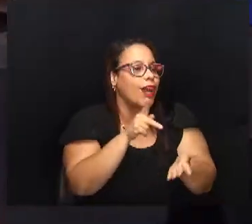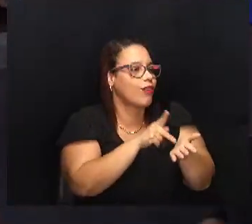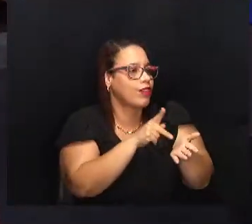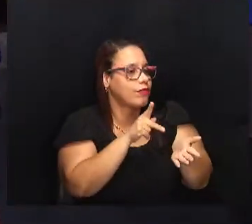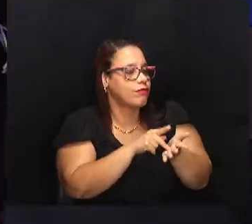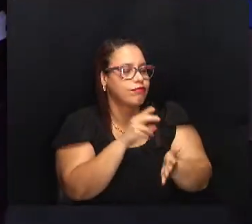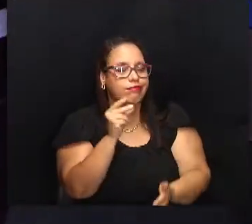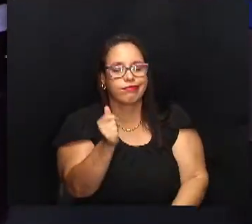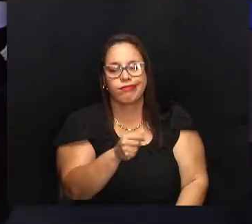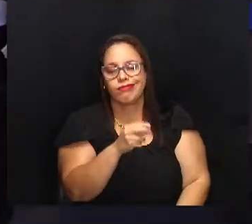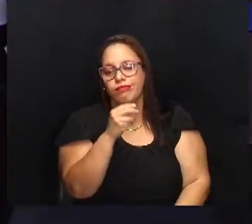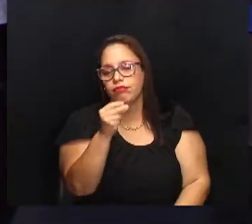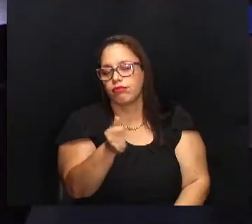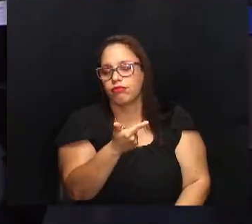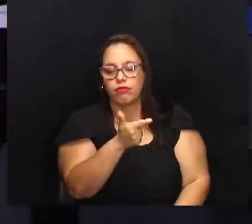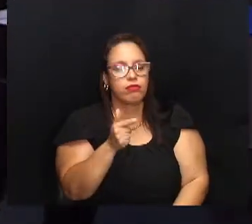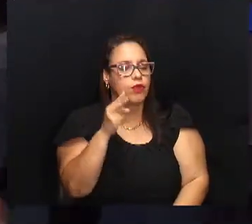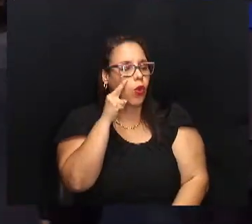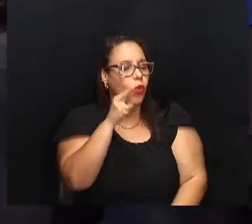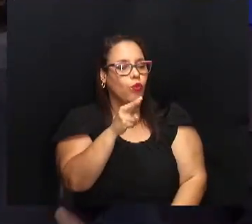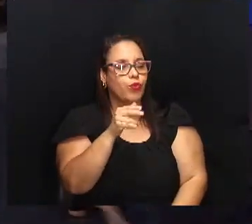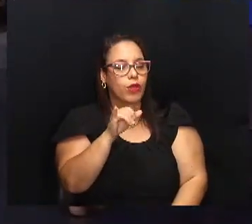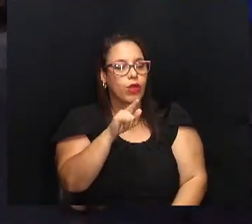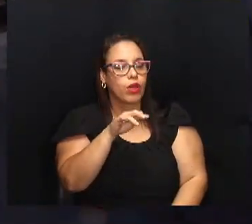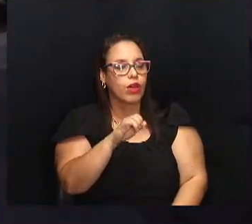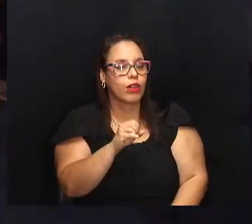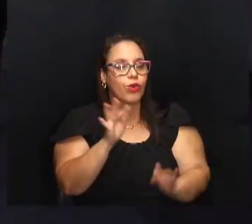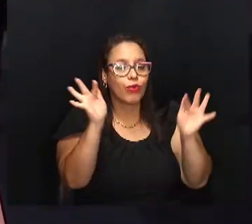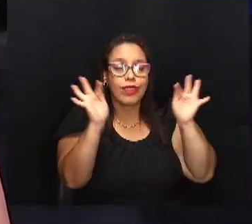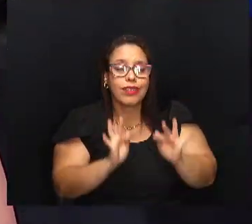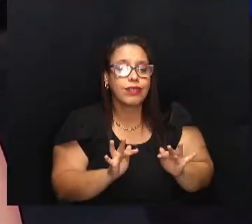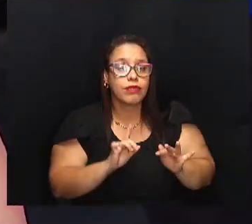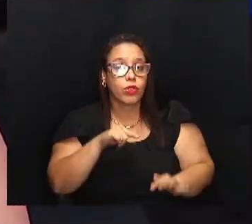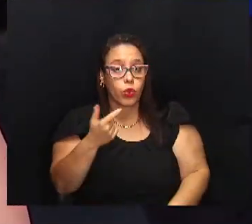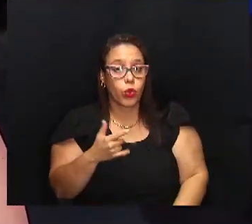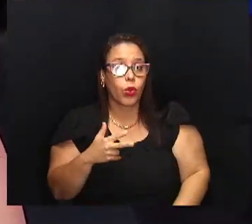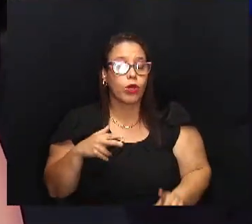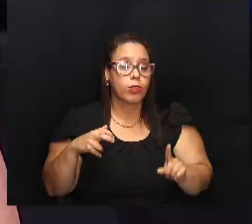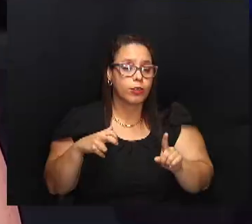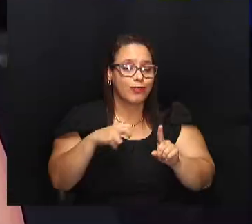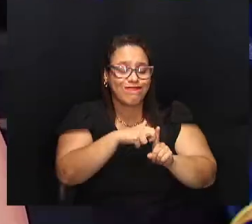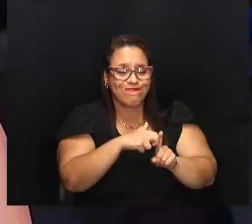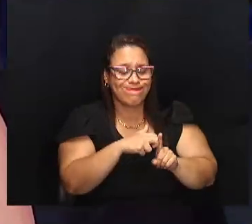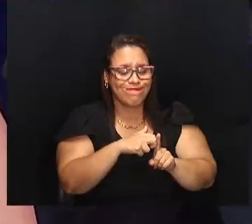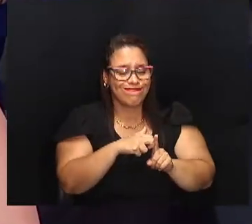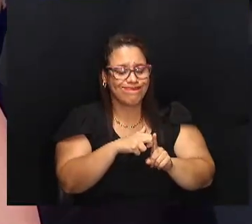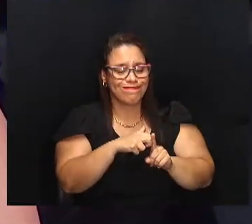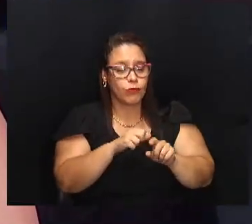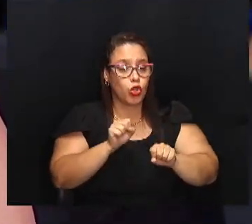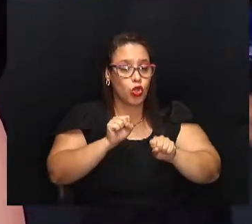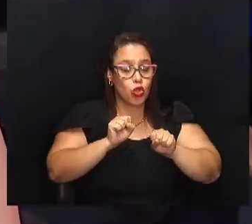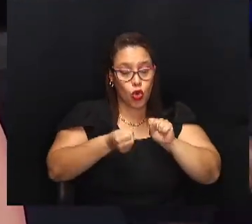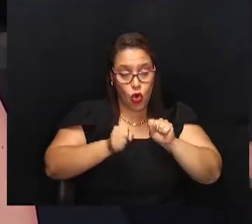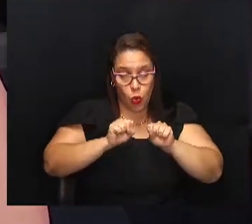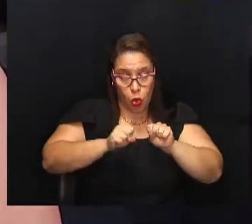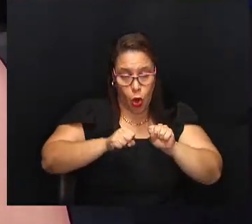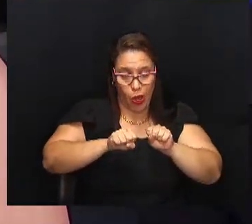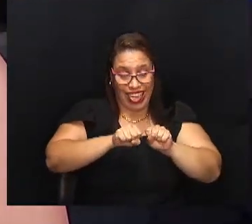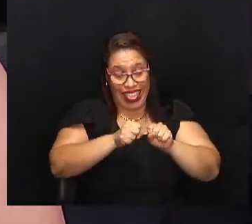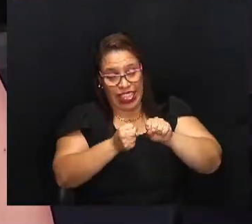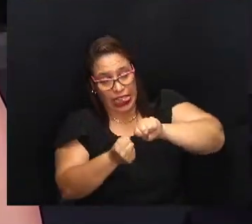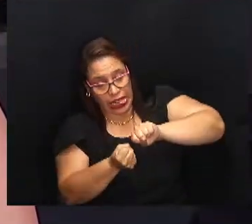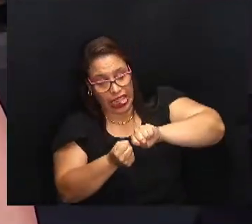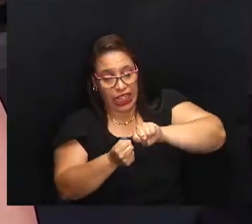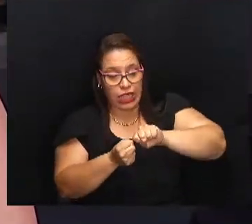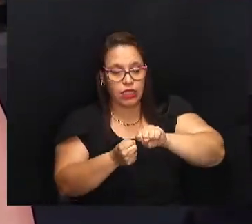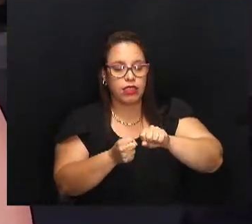Fazia muito tempo que eu não via o Iago desta forma, depois que ele teve um acidente. E eu acho que ele